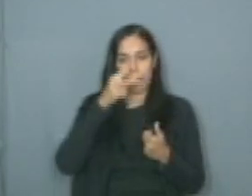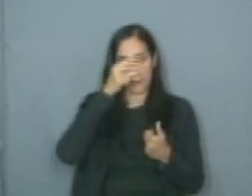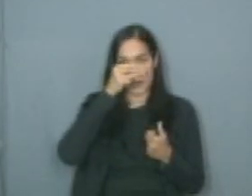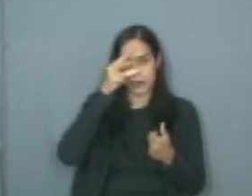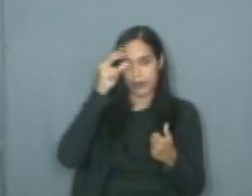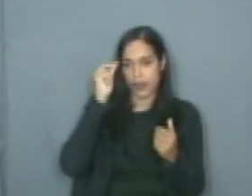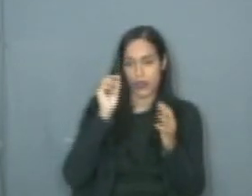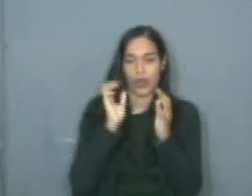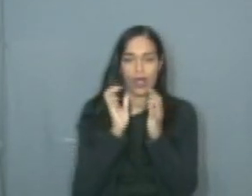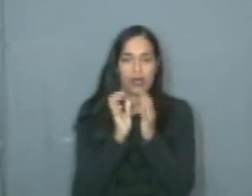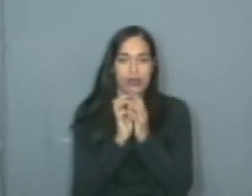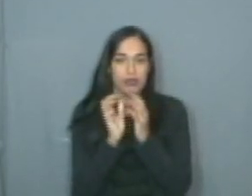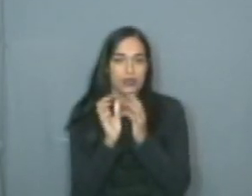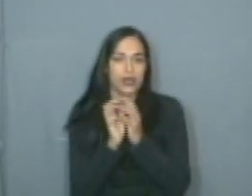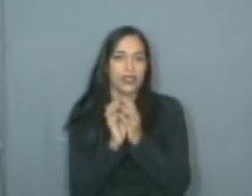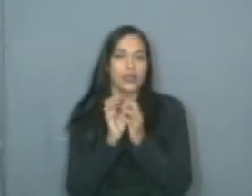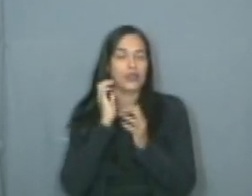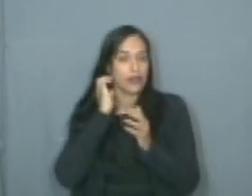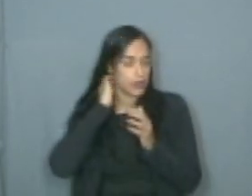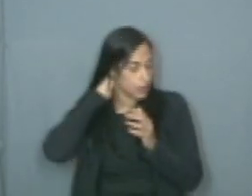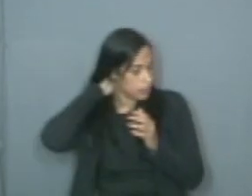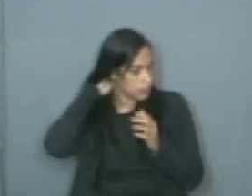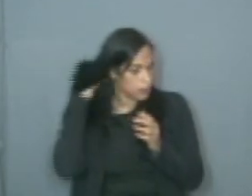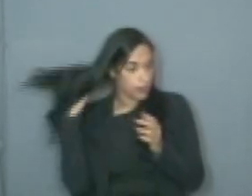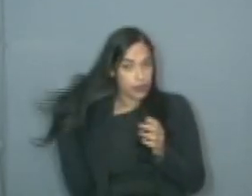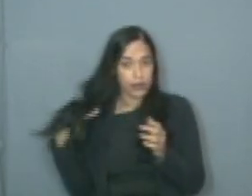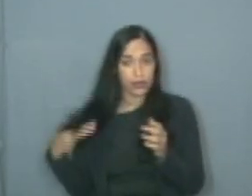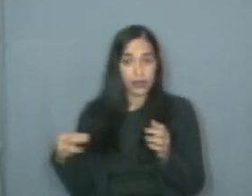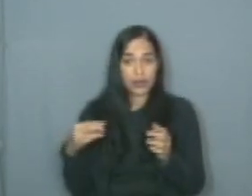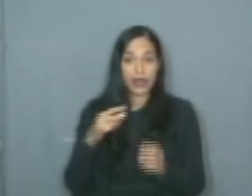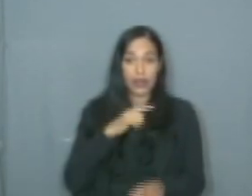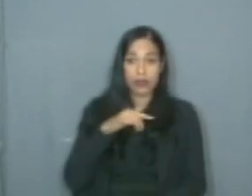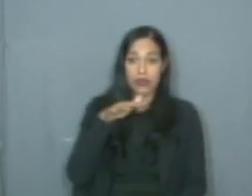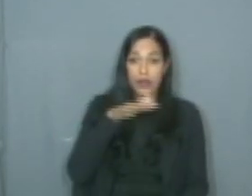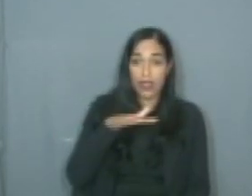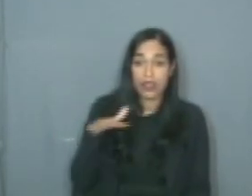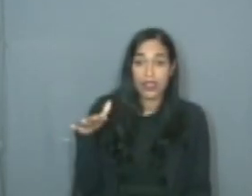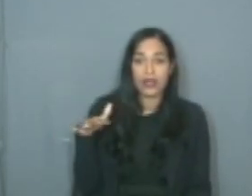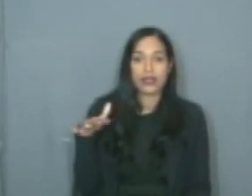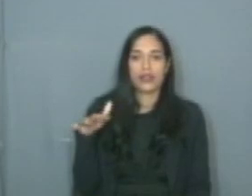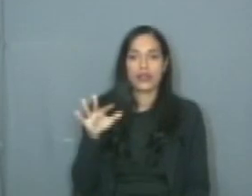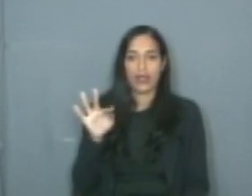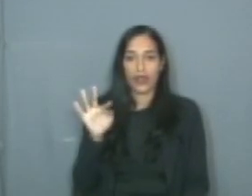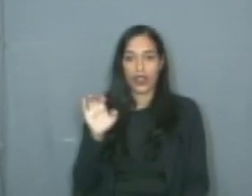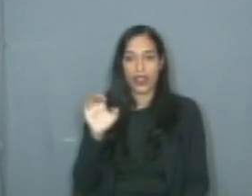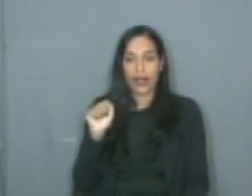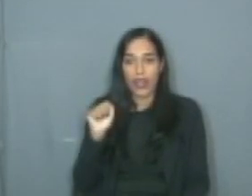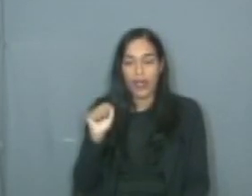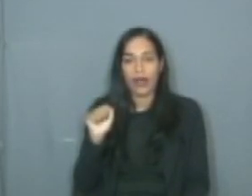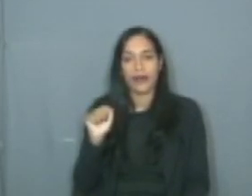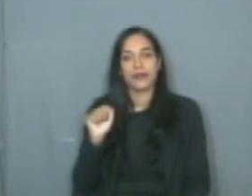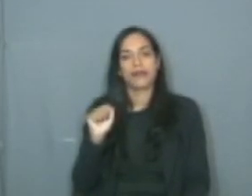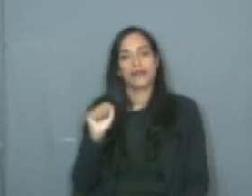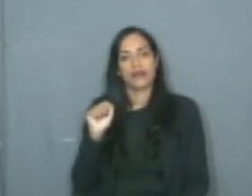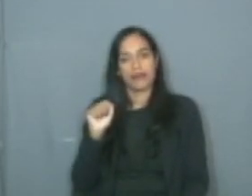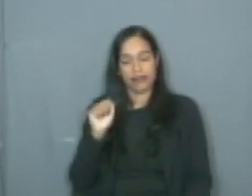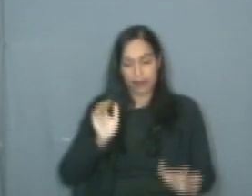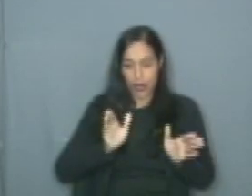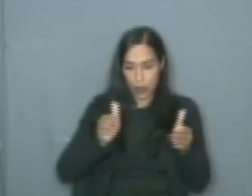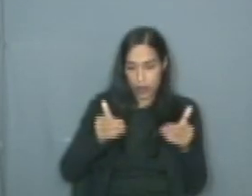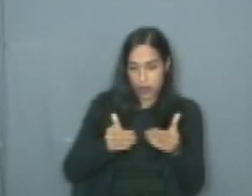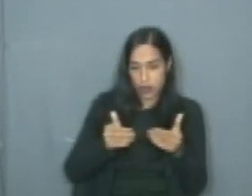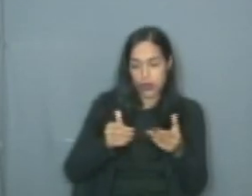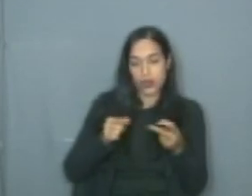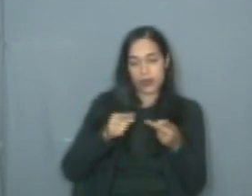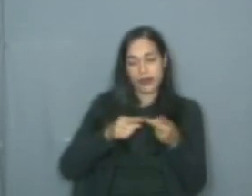do Recife. Meu Deus do céu. Existe uma criança com TEA e TDAH que